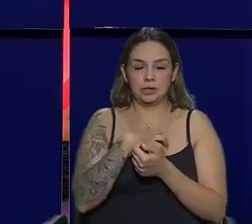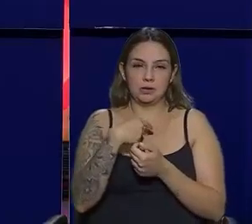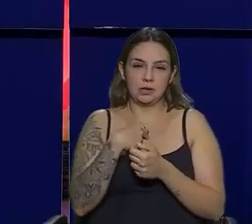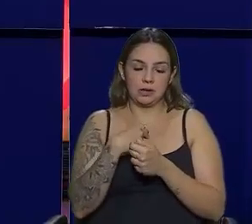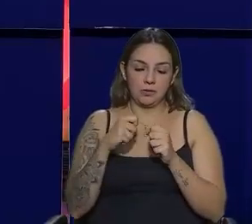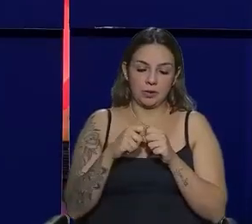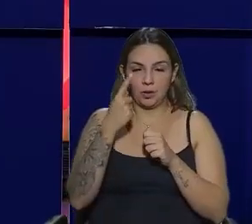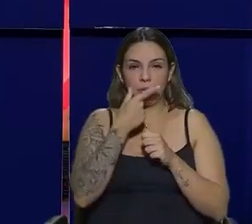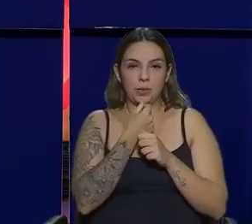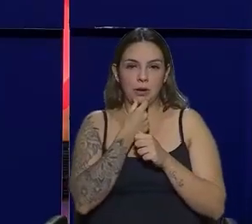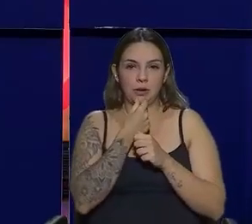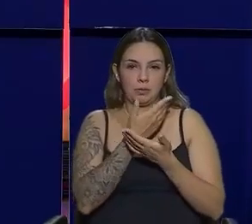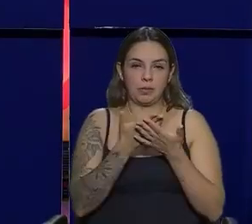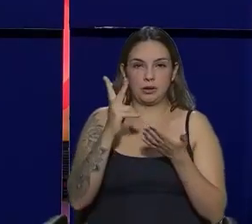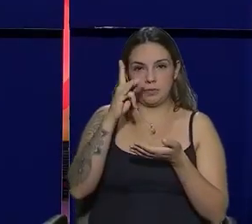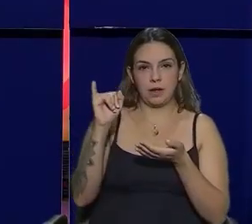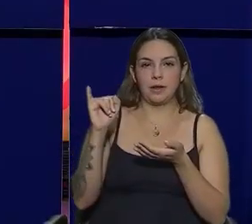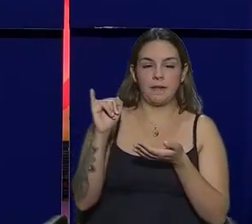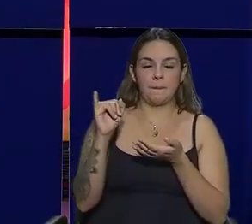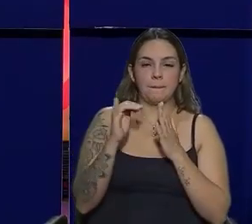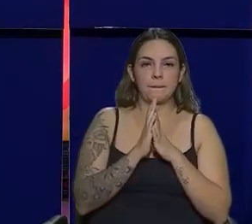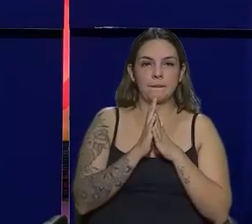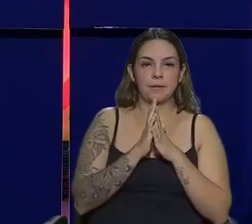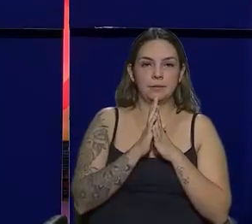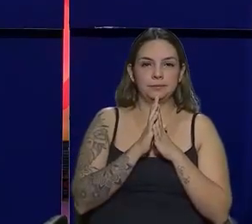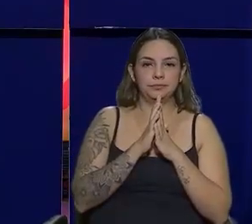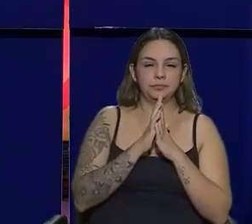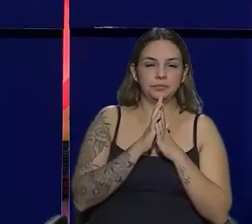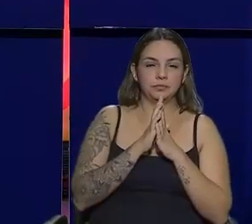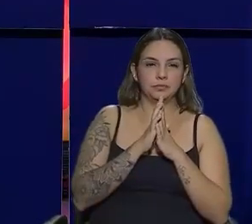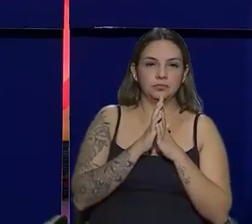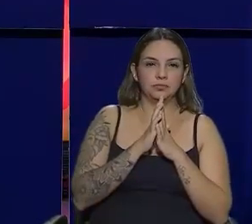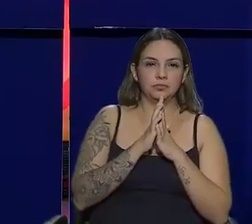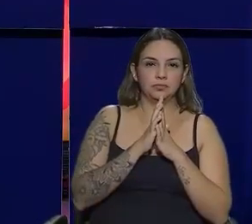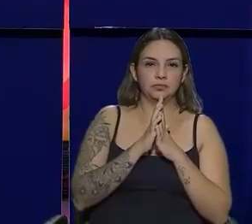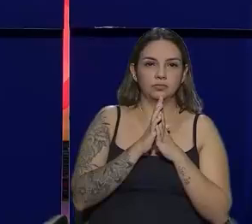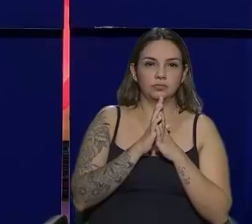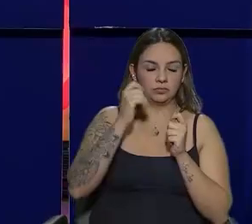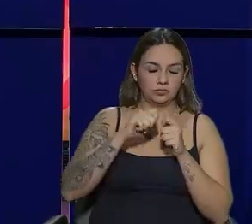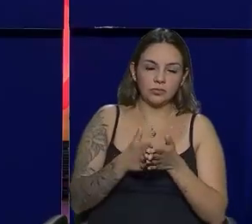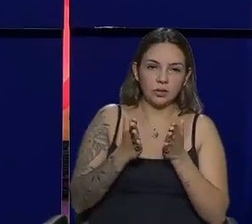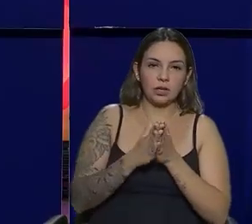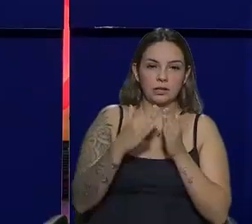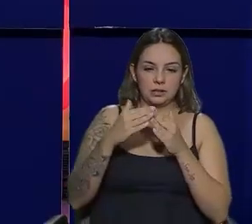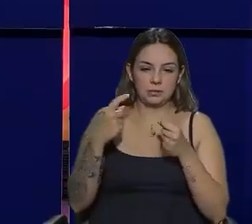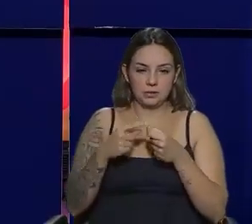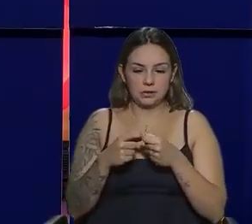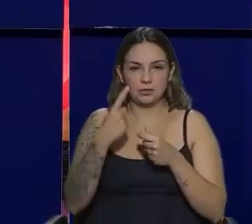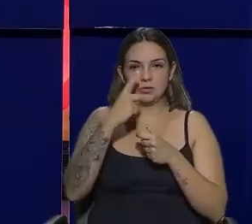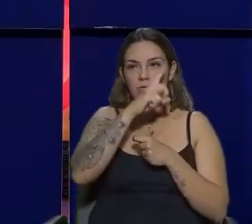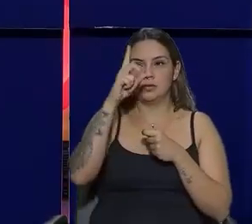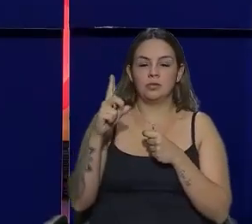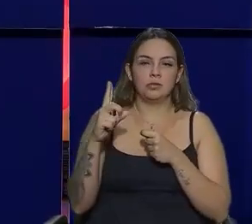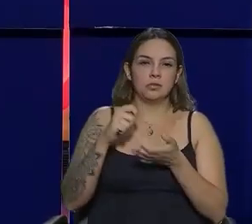que eu reproduzia era do menino que perde o pai. Então, essa é a maneira como eu transformar de pequena, que uma